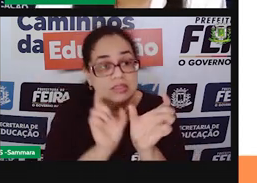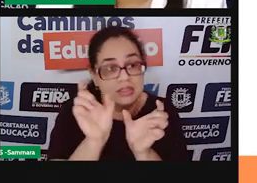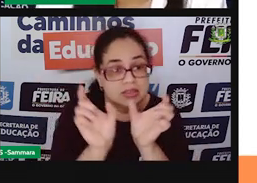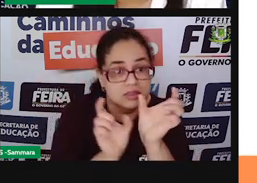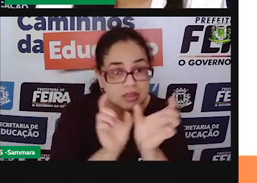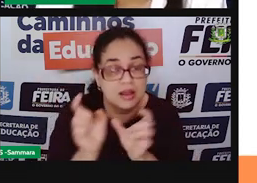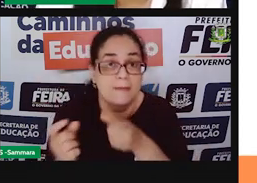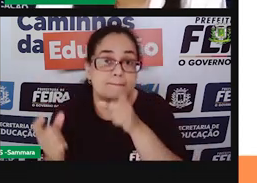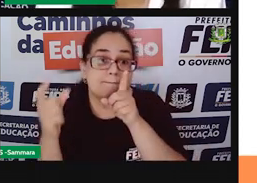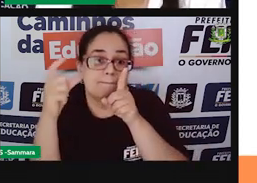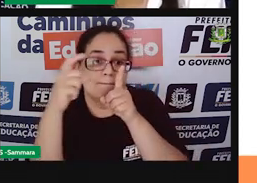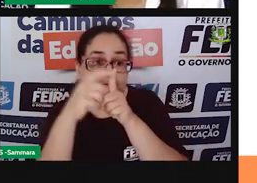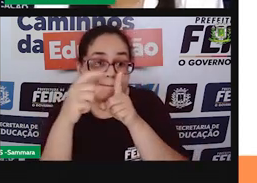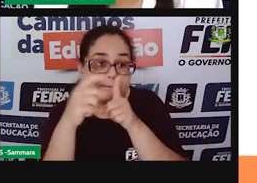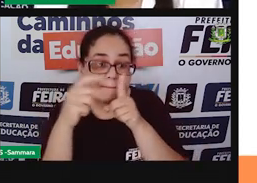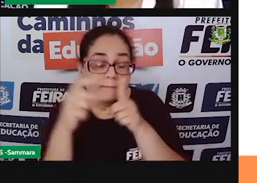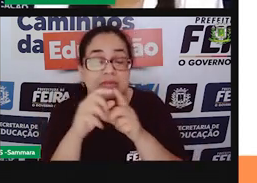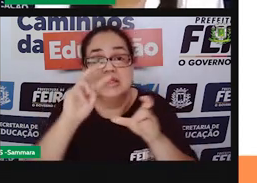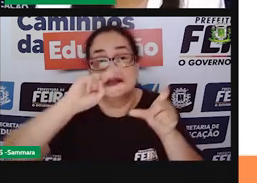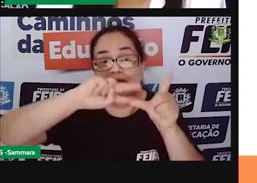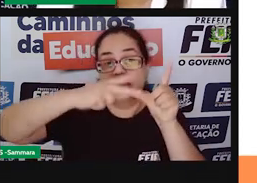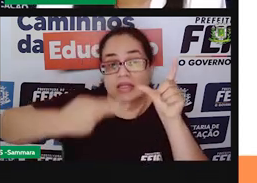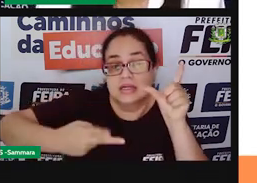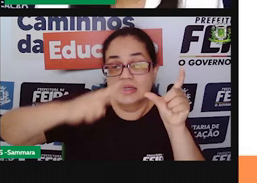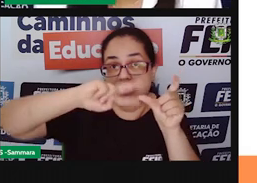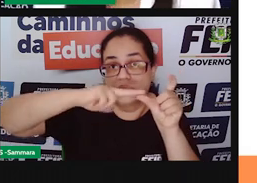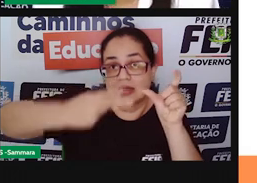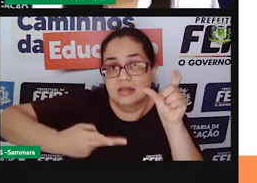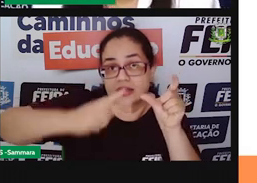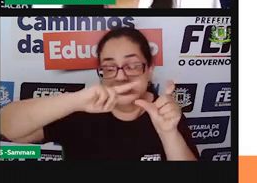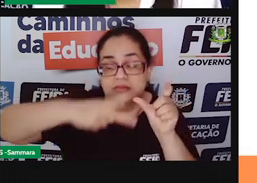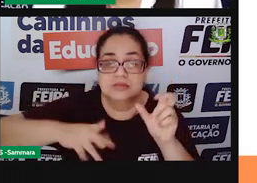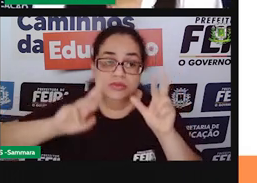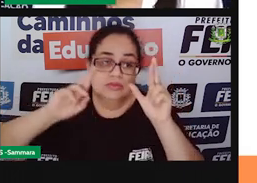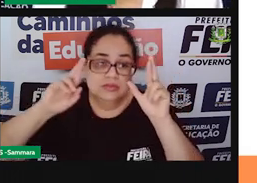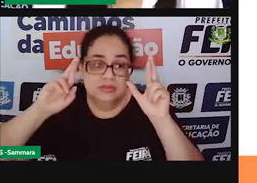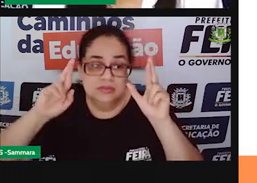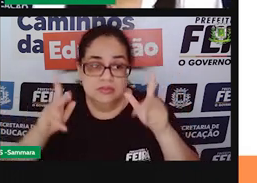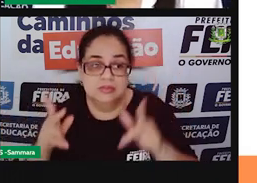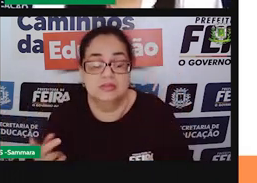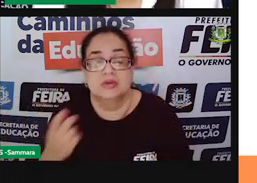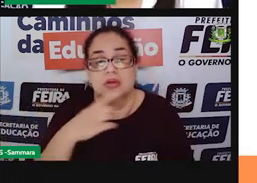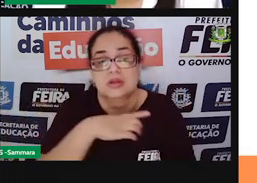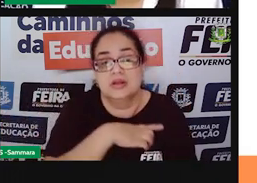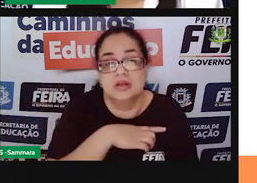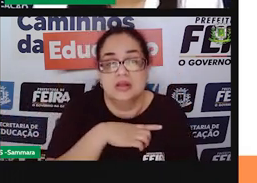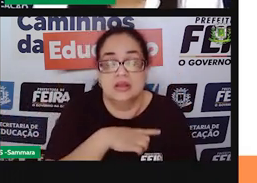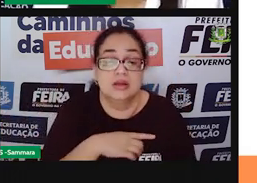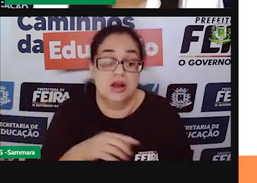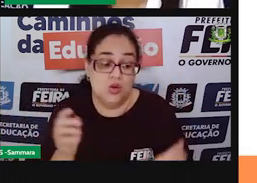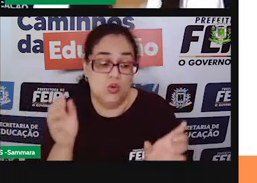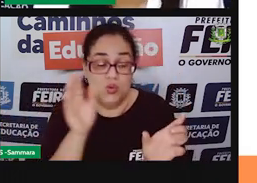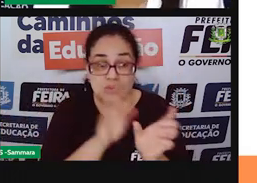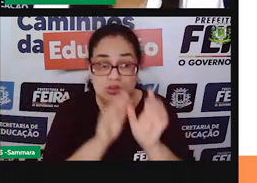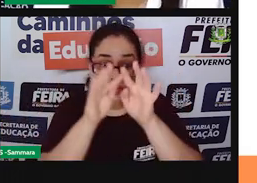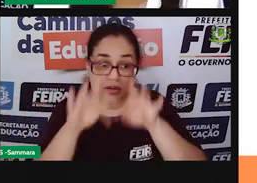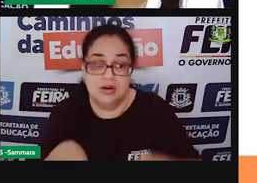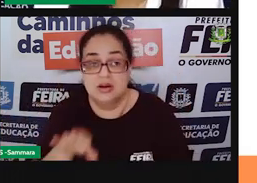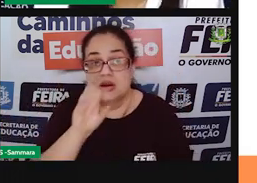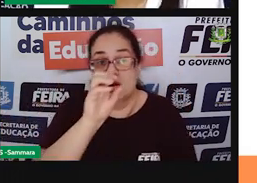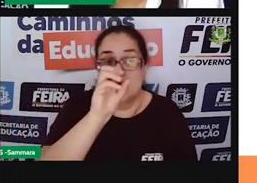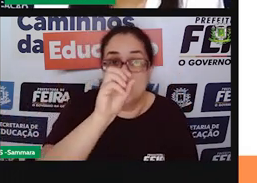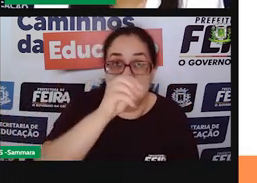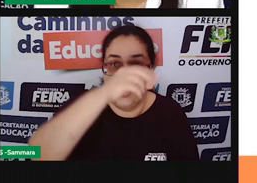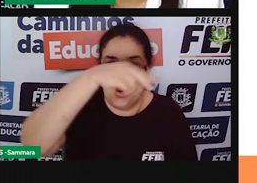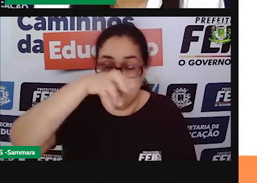localizada na palavra, elas são classificadas de forma diferente. Então, se for a última sílaba, a gente chama de